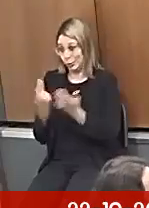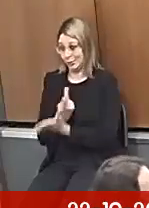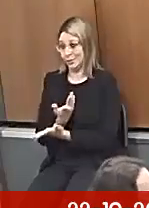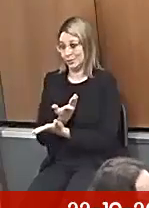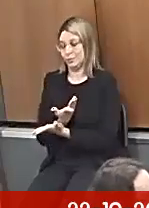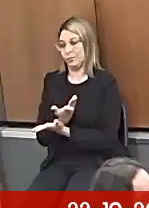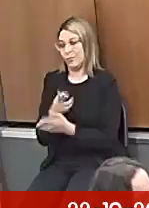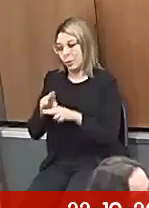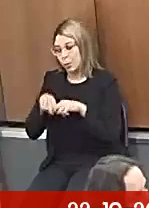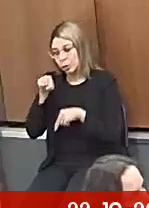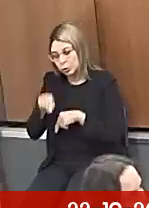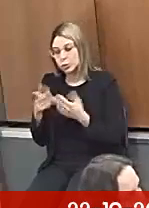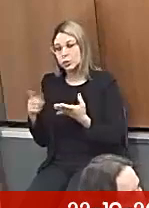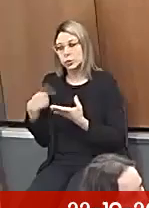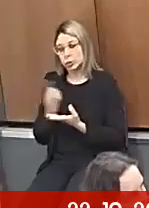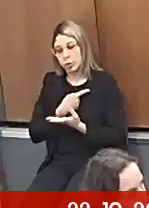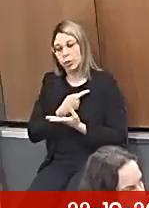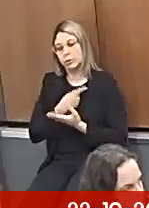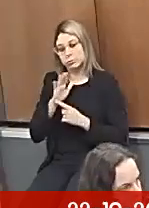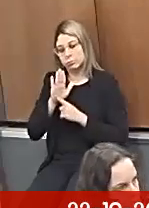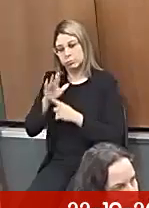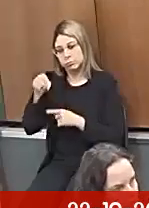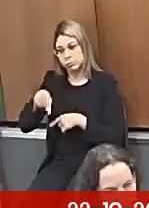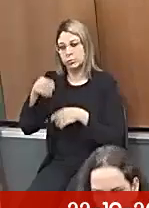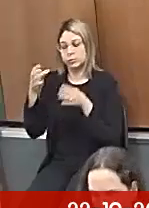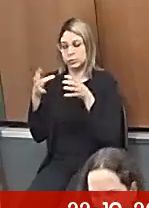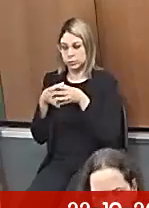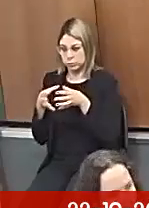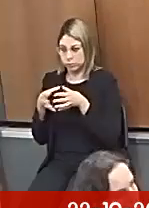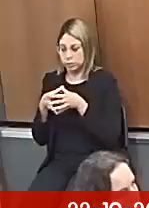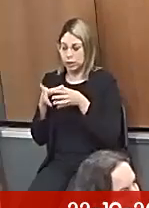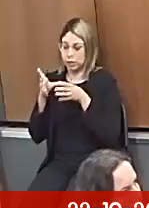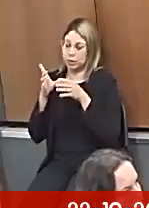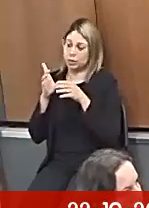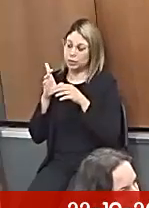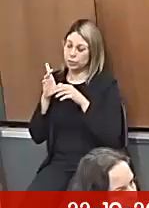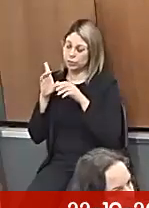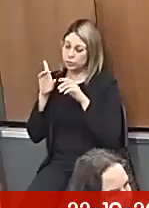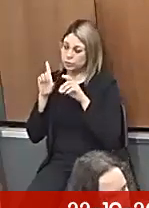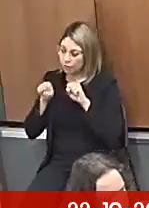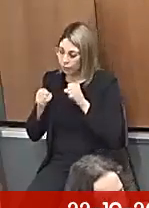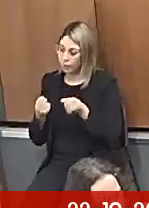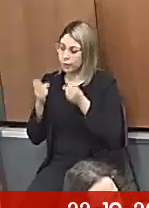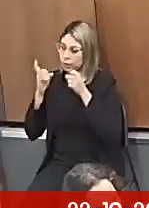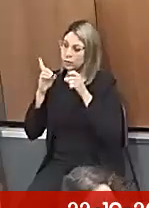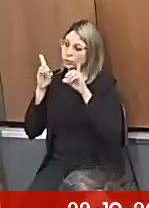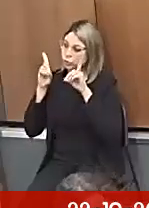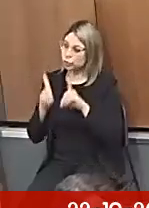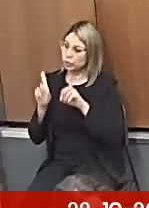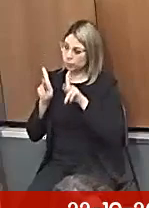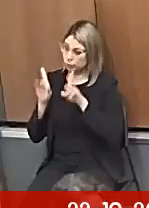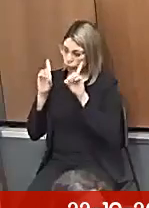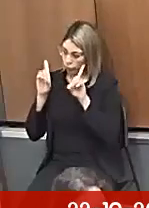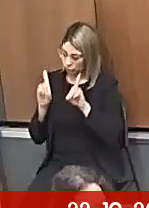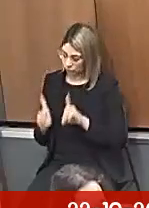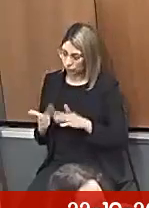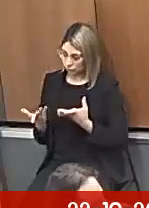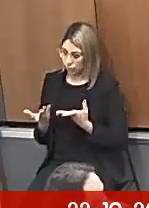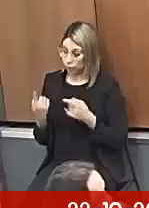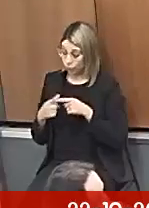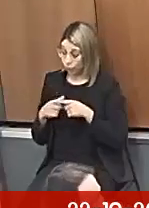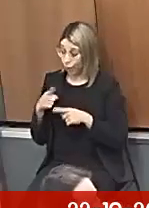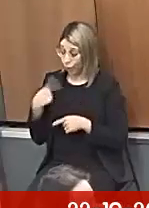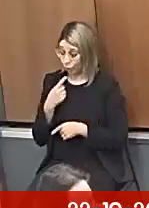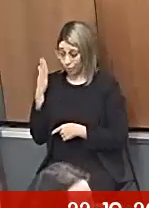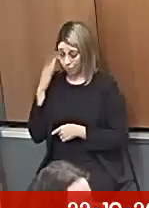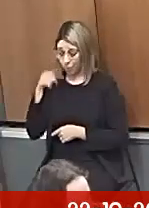essa situação nós estamos trazendo para a Comissão de Defesa do Direito da Pessoa com Deficiência, porque entendemos que o que eles têm hoje afastado